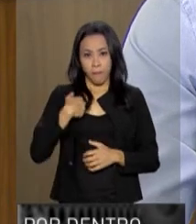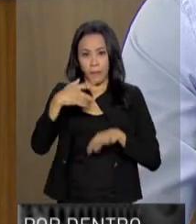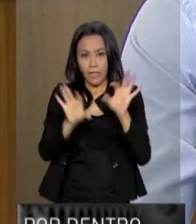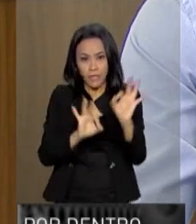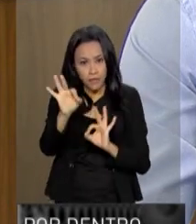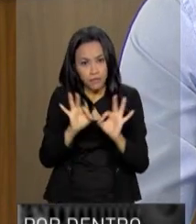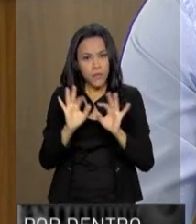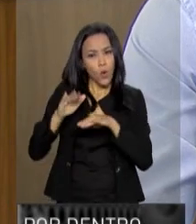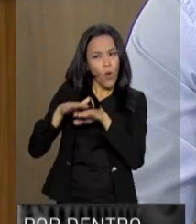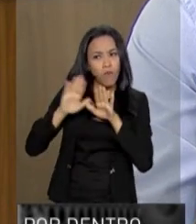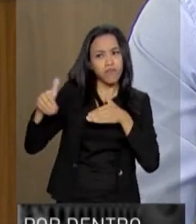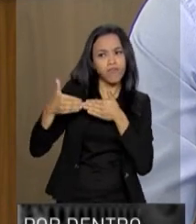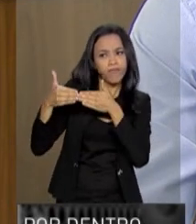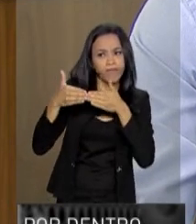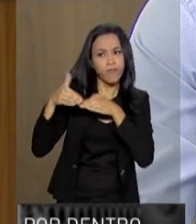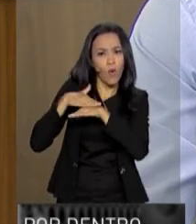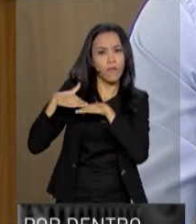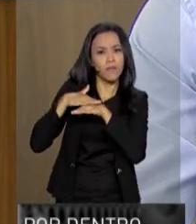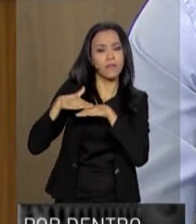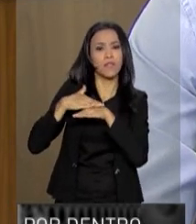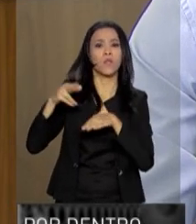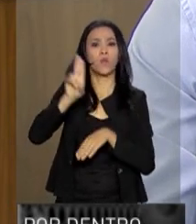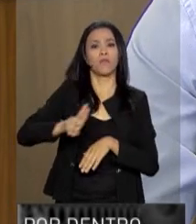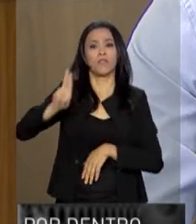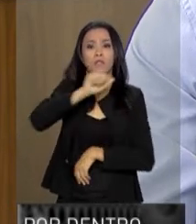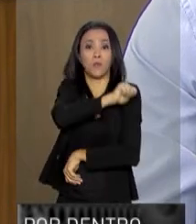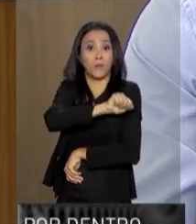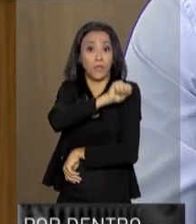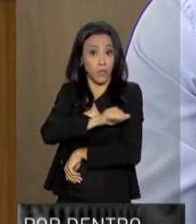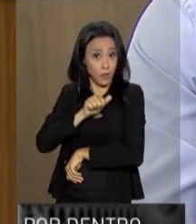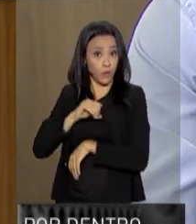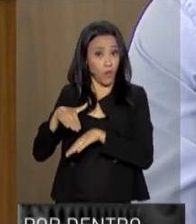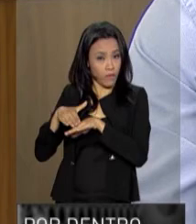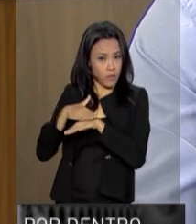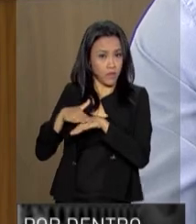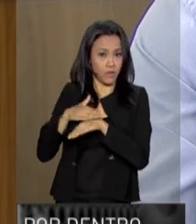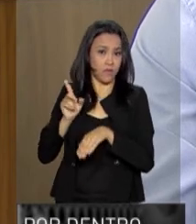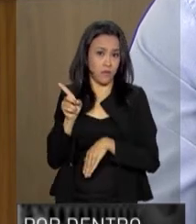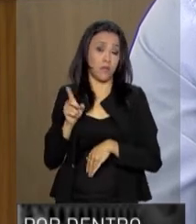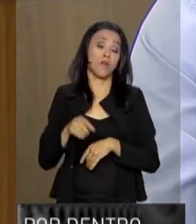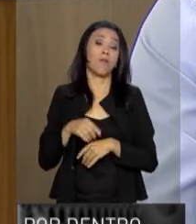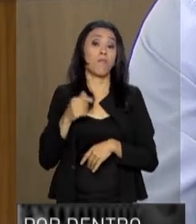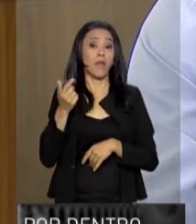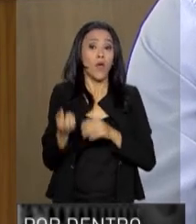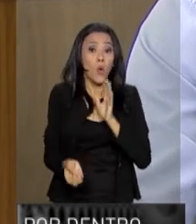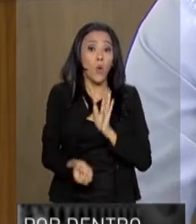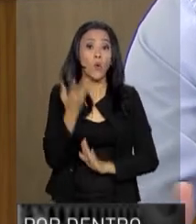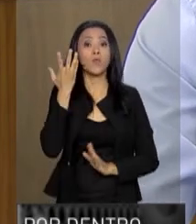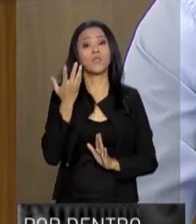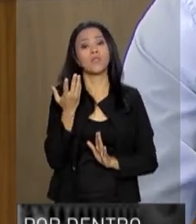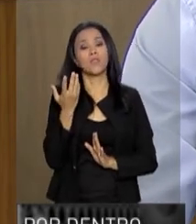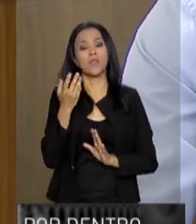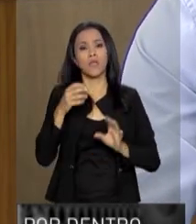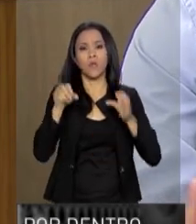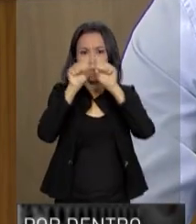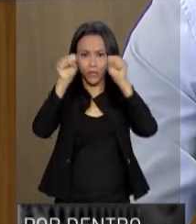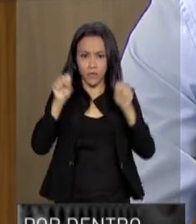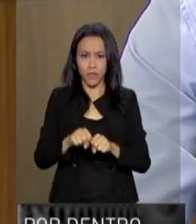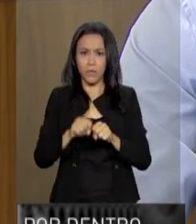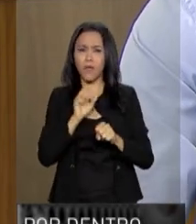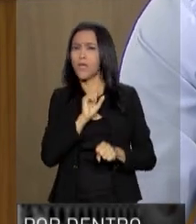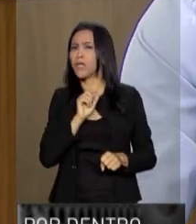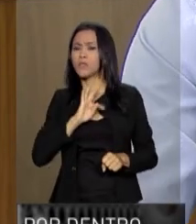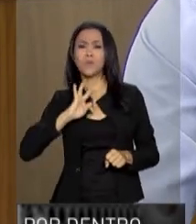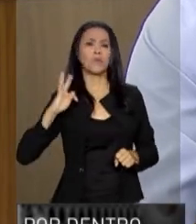com a universidade federal do rio de janeiro uma tratativa para que haja um processo de implantação desse sistema em todo o brasil uma grande mobilização